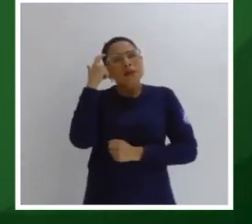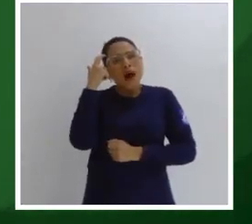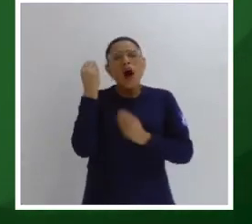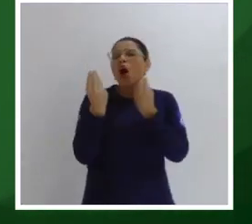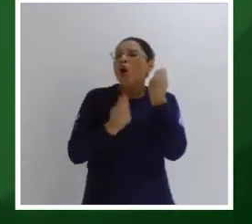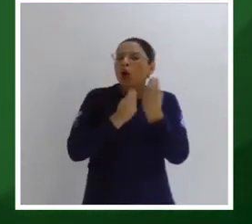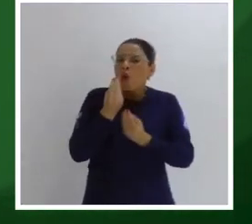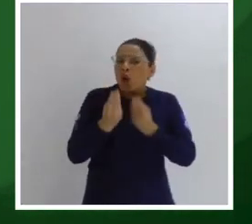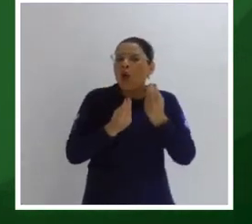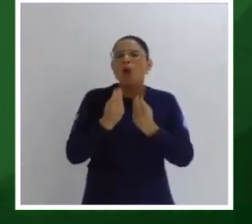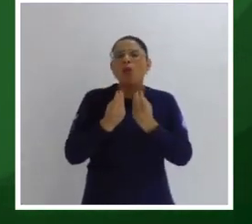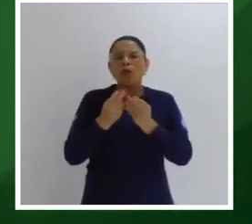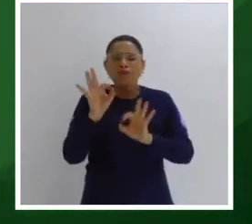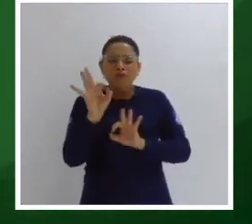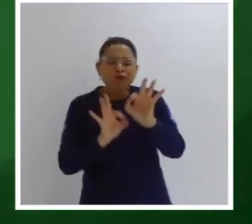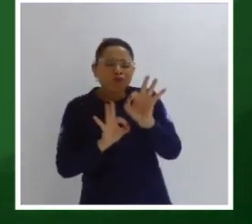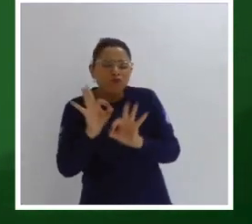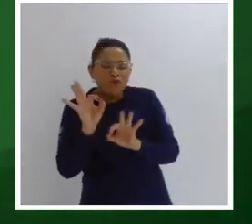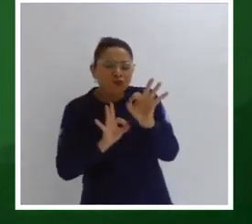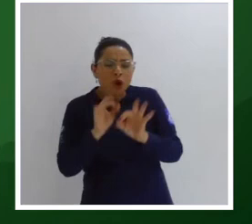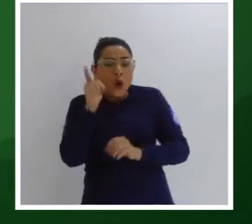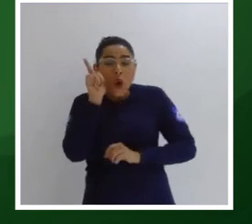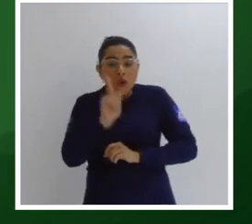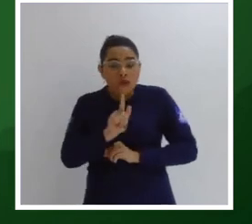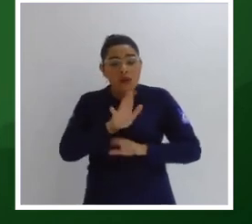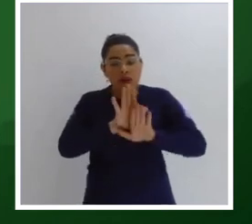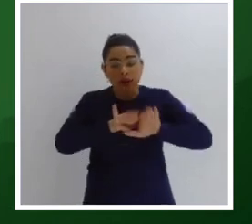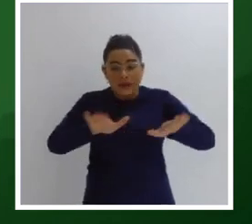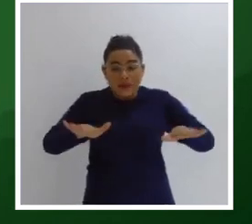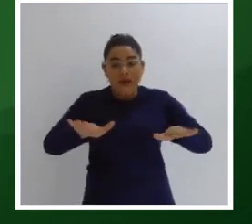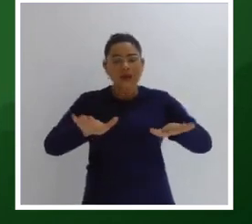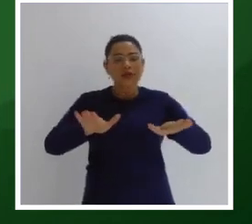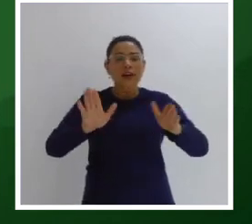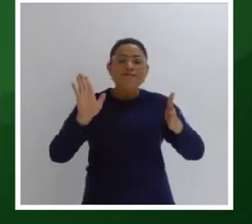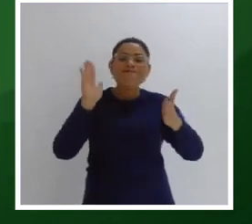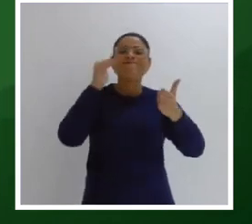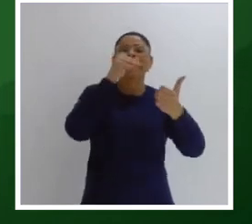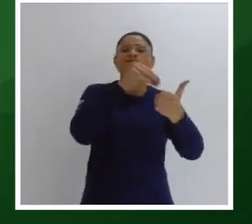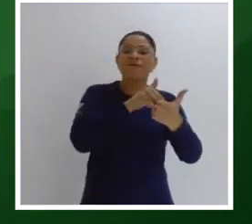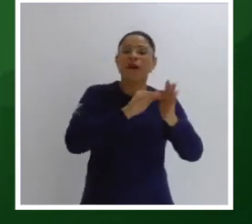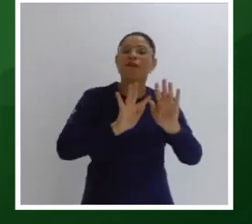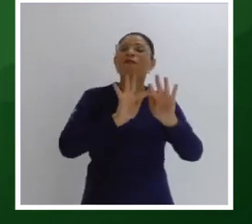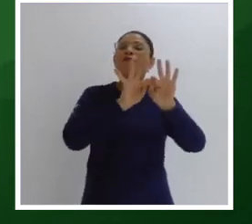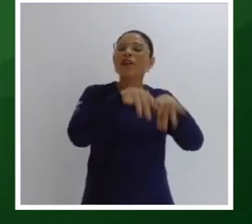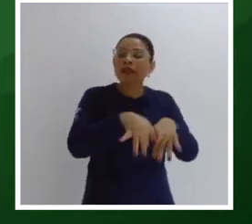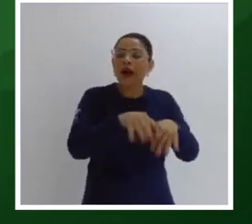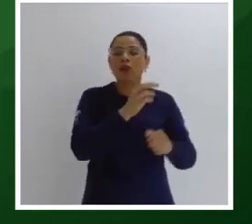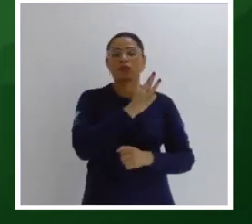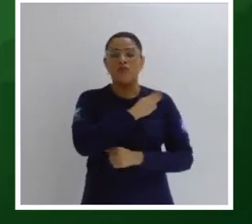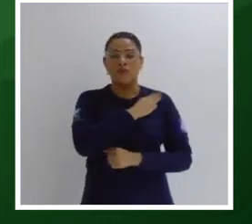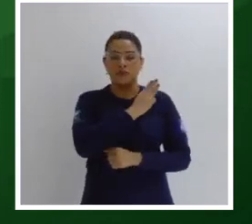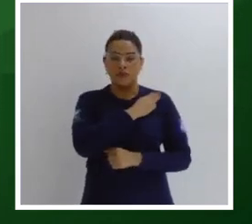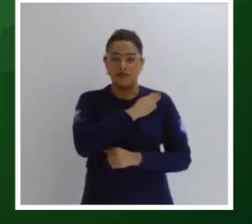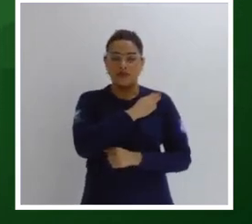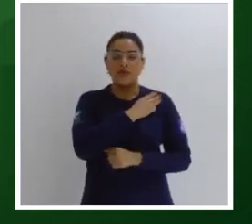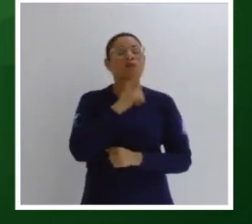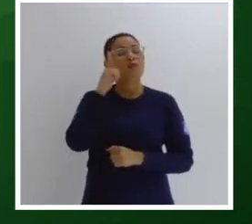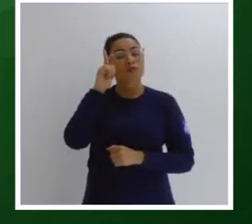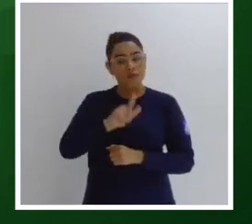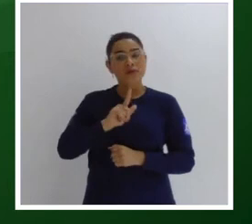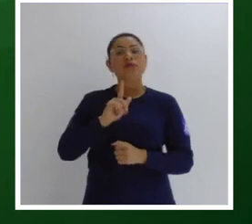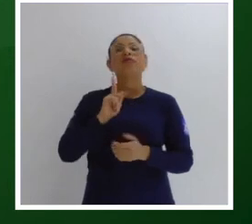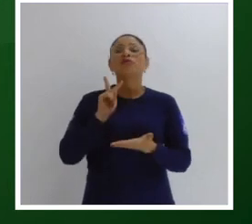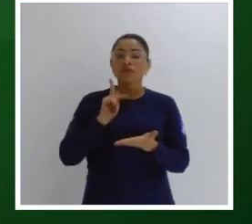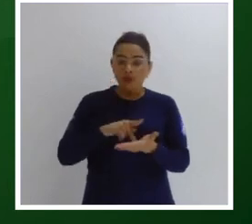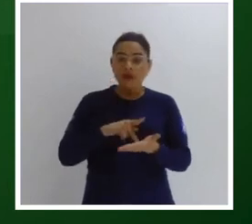metas e planos para que a gente consiga fazer com que essa criança chega no meio chega ao final do ensino médio na mesma